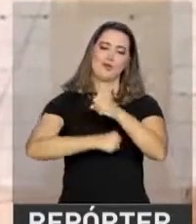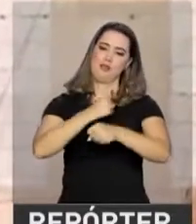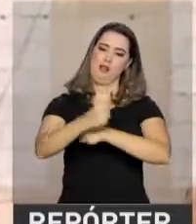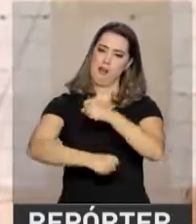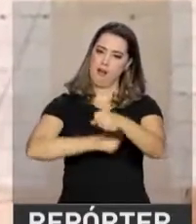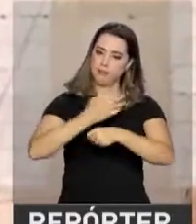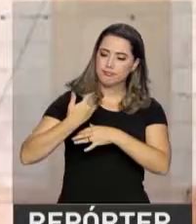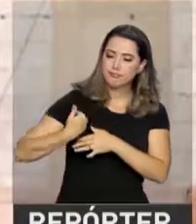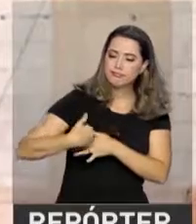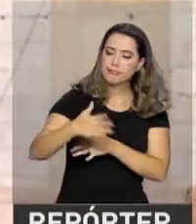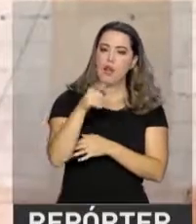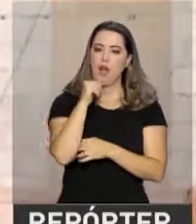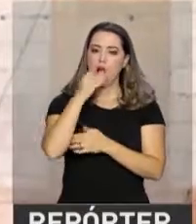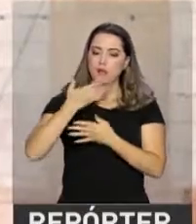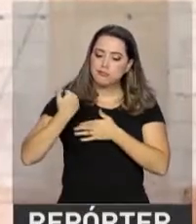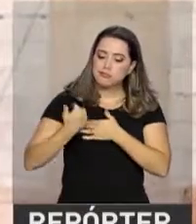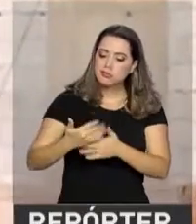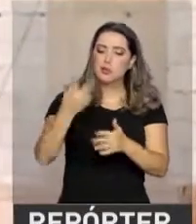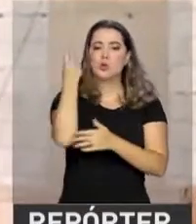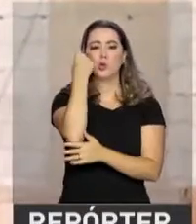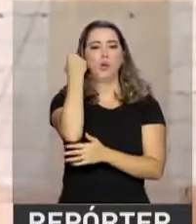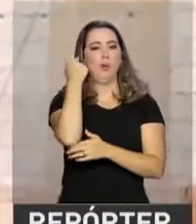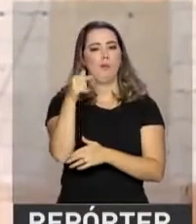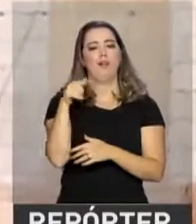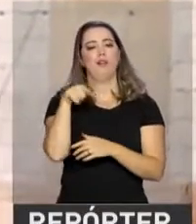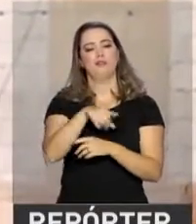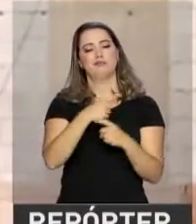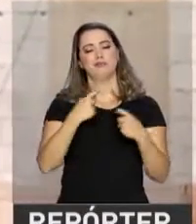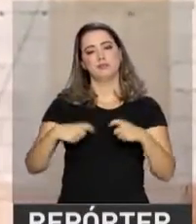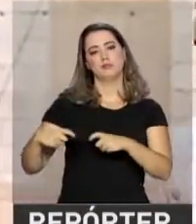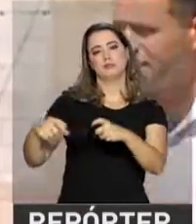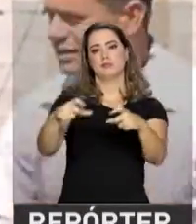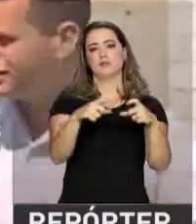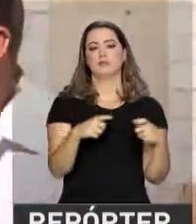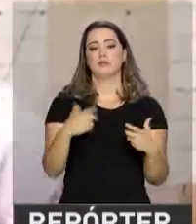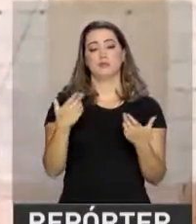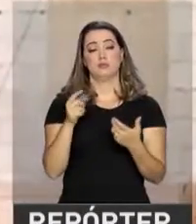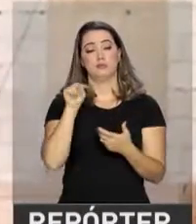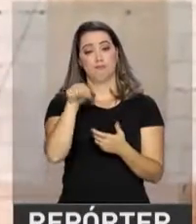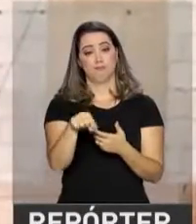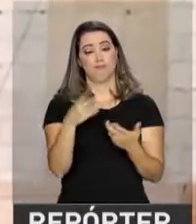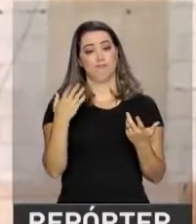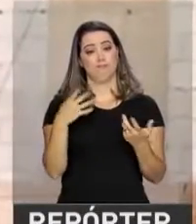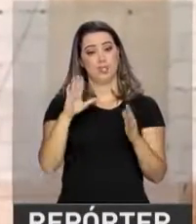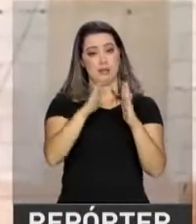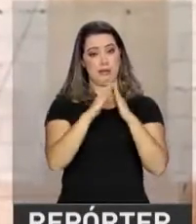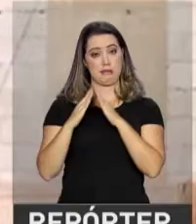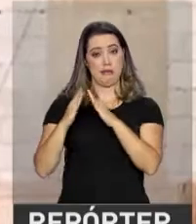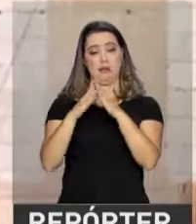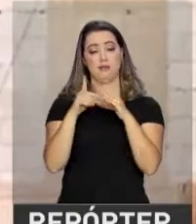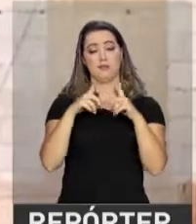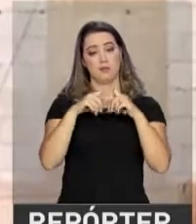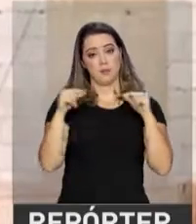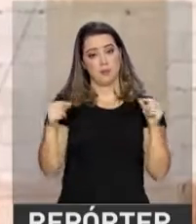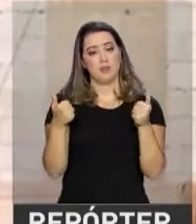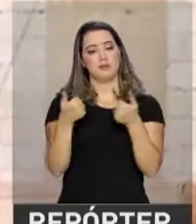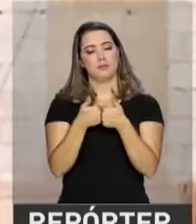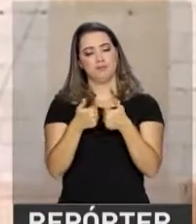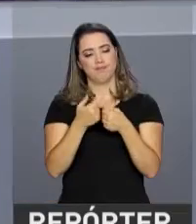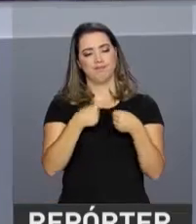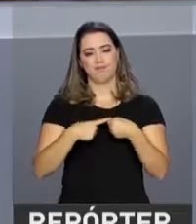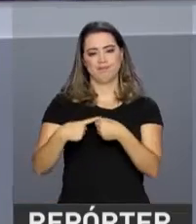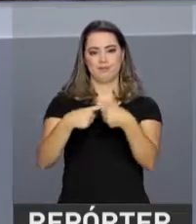a água volte a correr com tranqüilidade com serenidade nas torneiras das casas em brasília e no